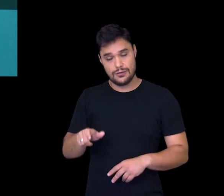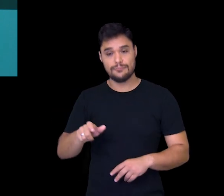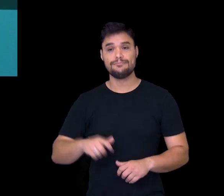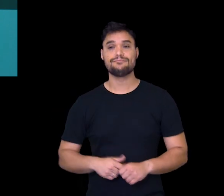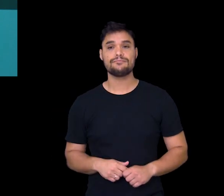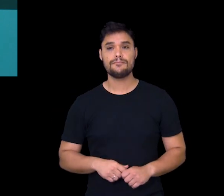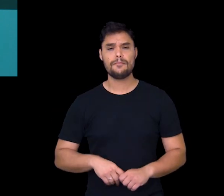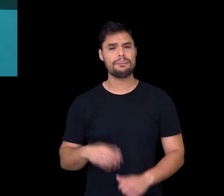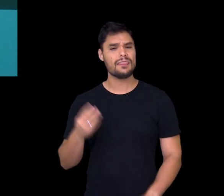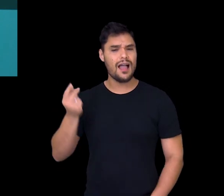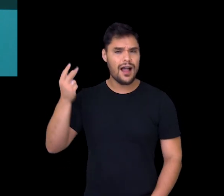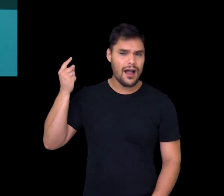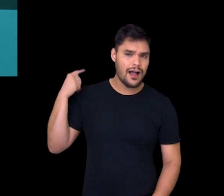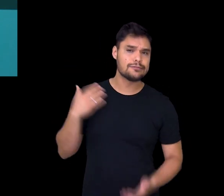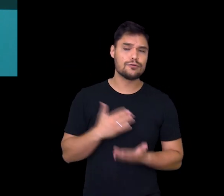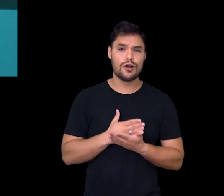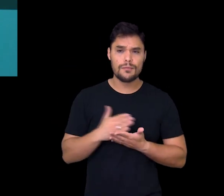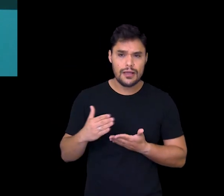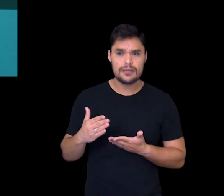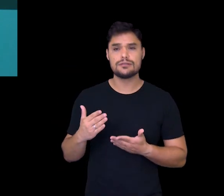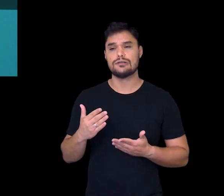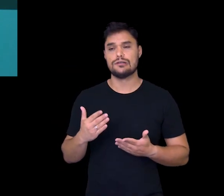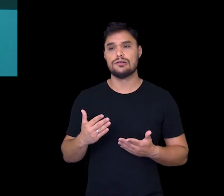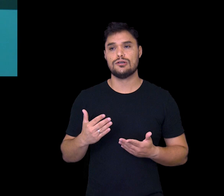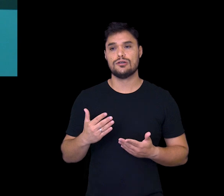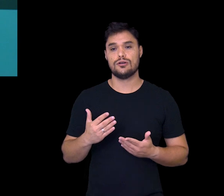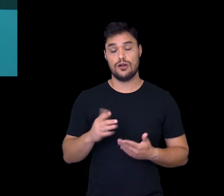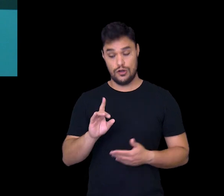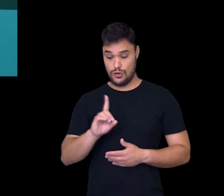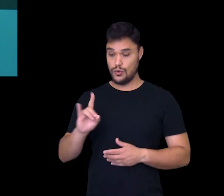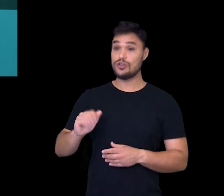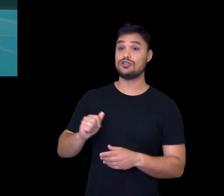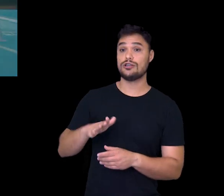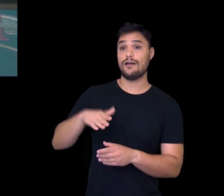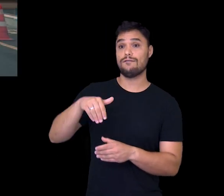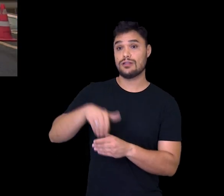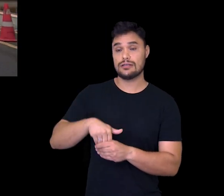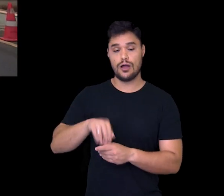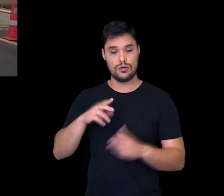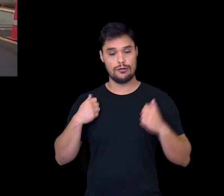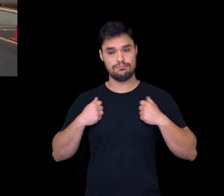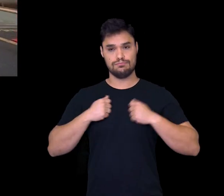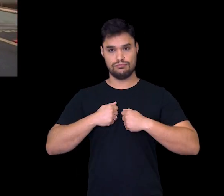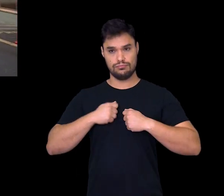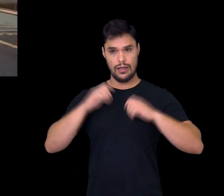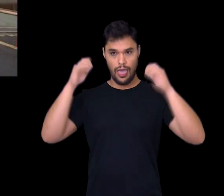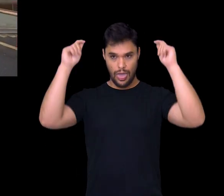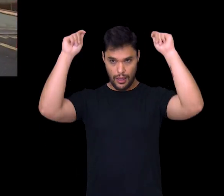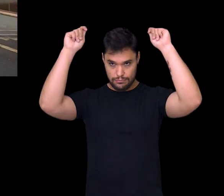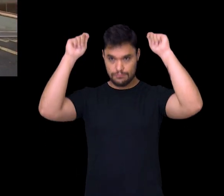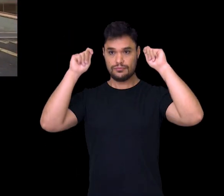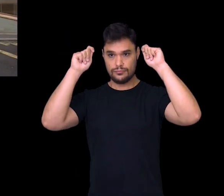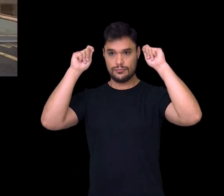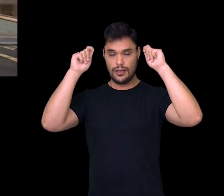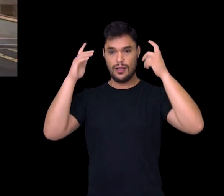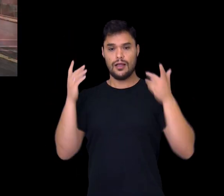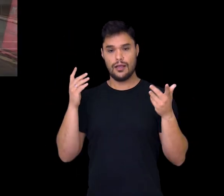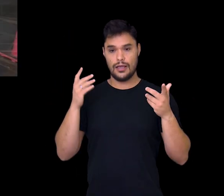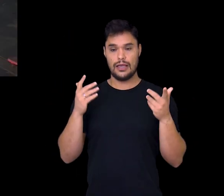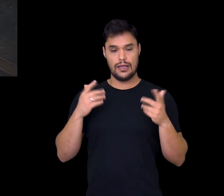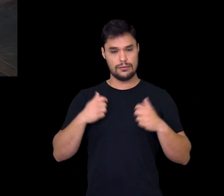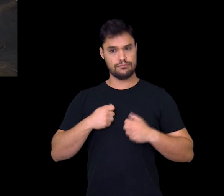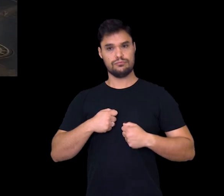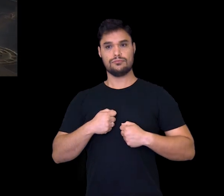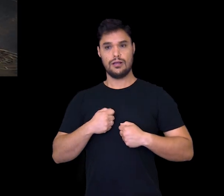início, eles iam no dia da votação, eles iam de fraque e de cartola. E eles passavam por essa